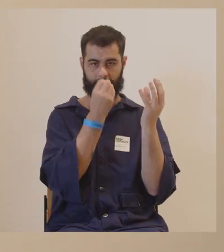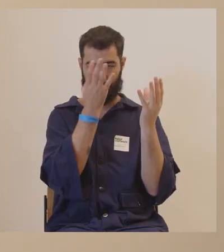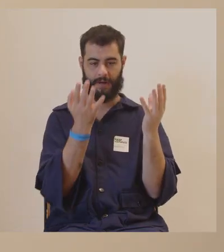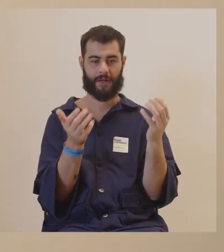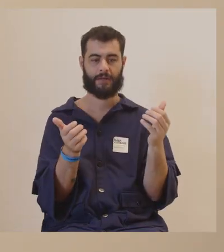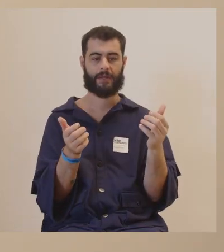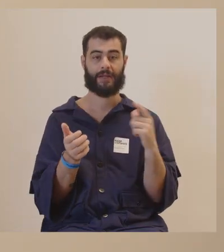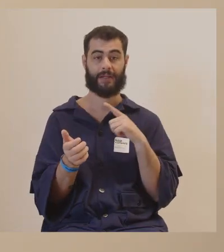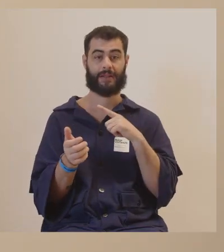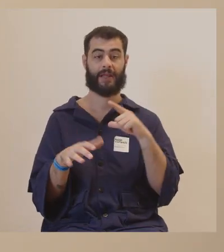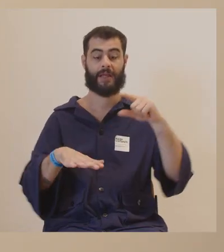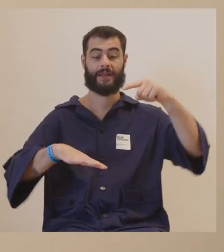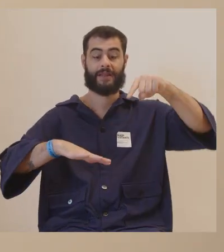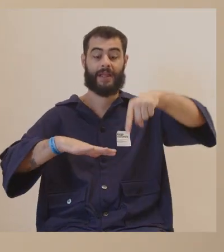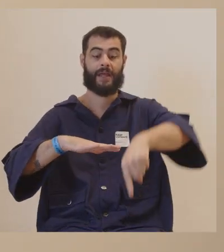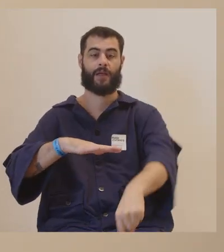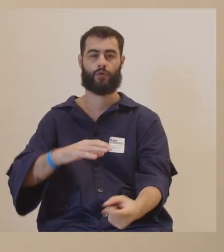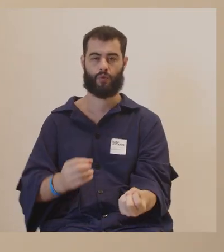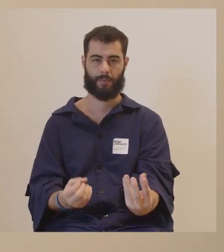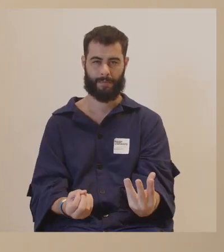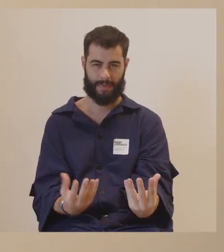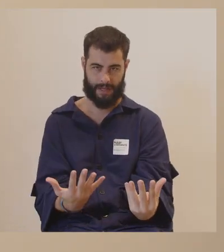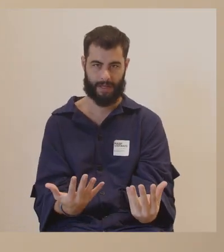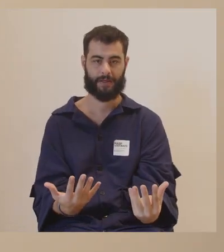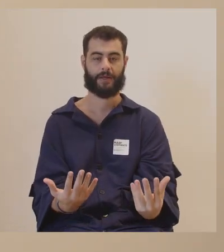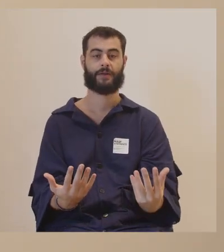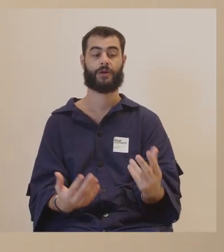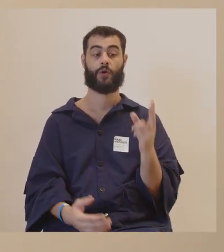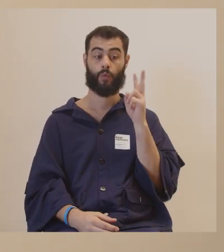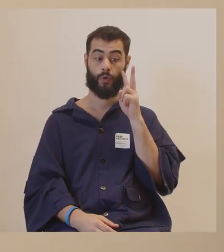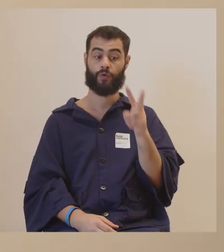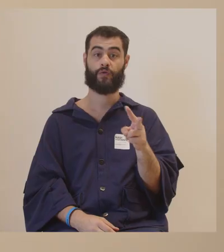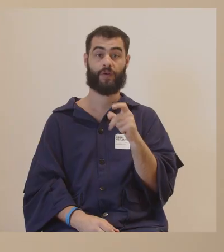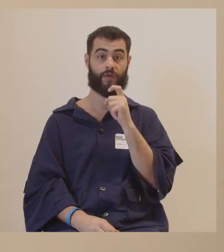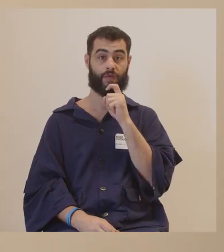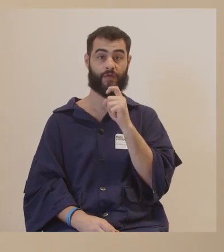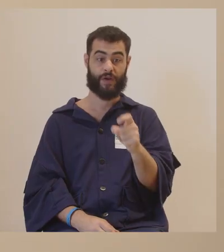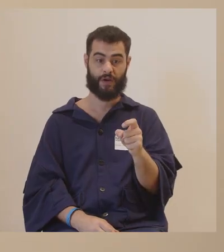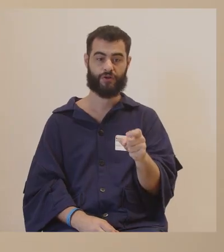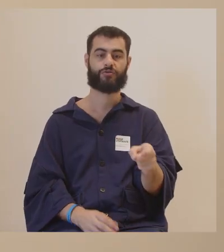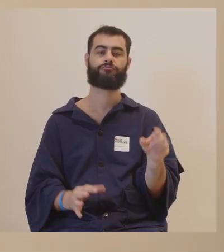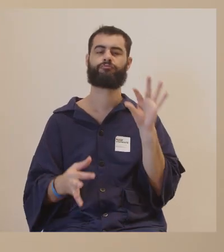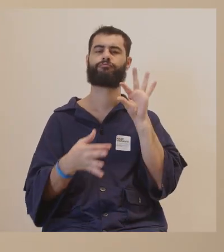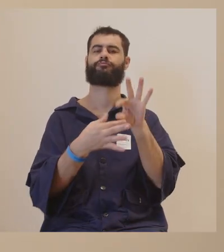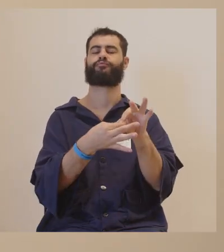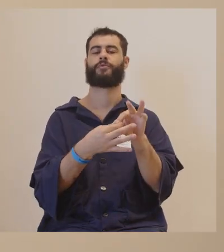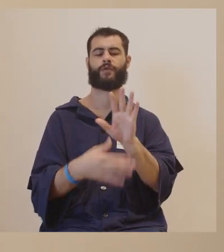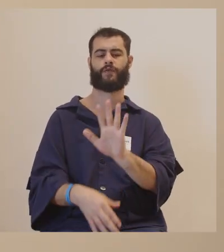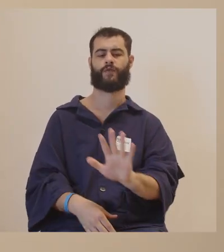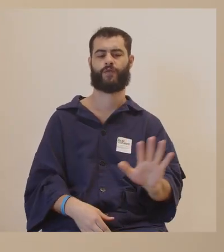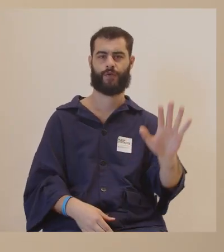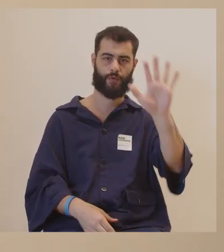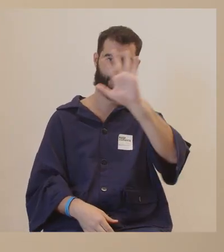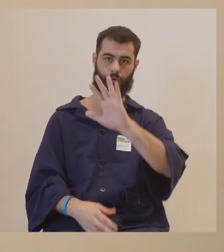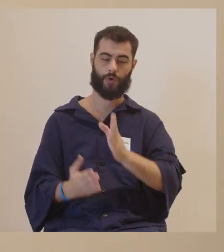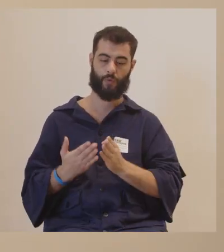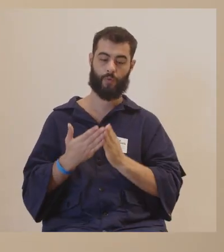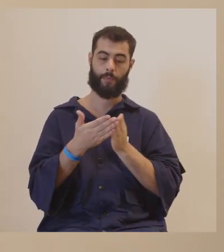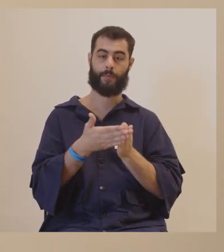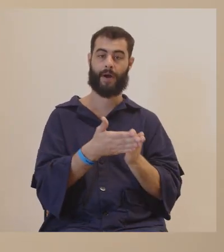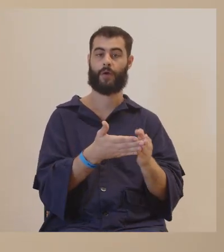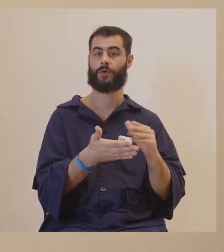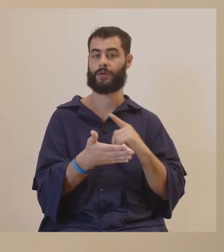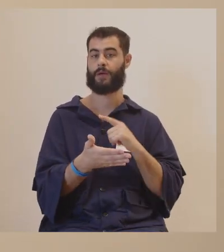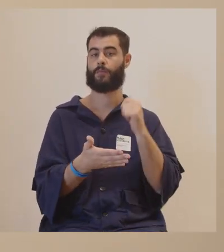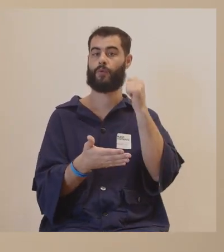rio, na sombra clara de aros de verde, ele também dá vida a figuras. Um barco ligeiro carrega 2 jovens